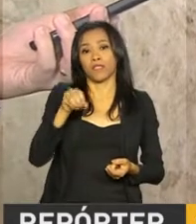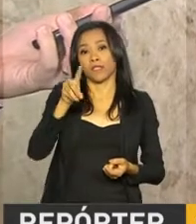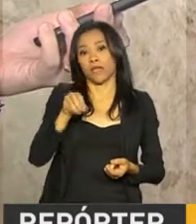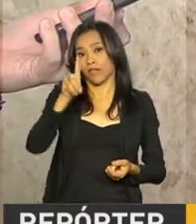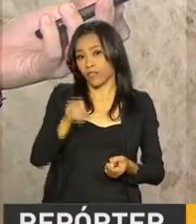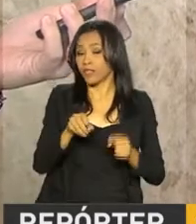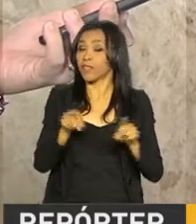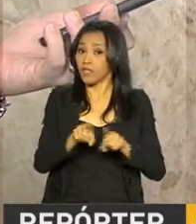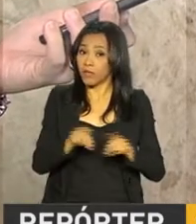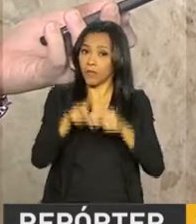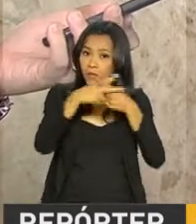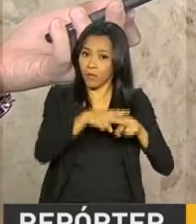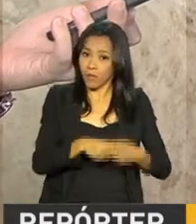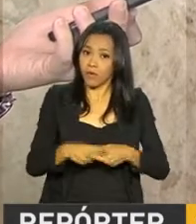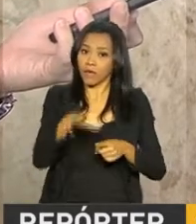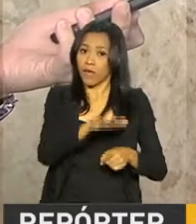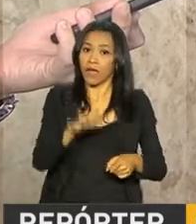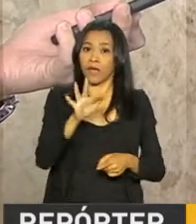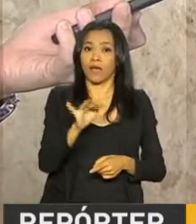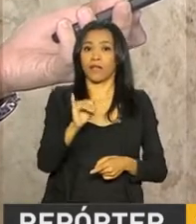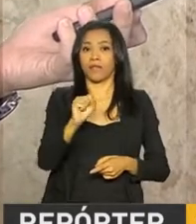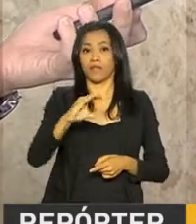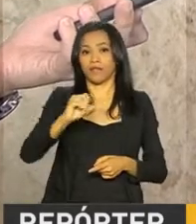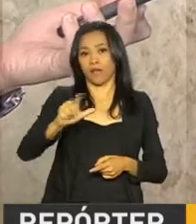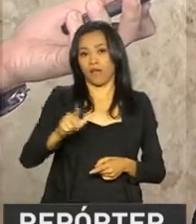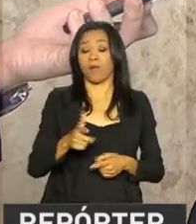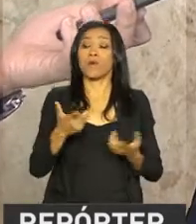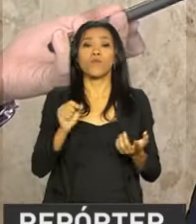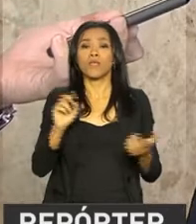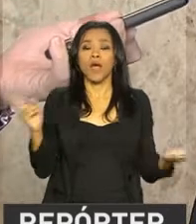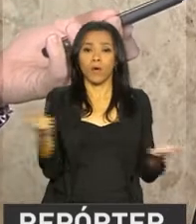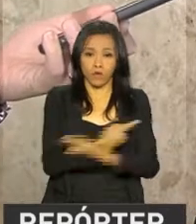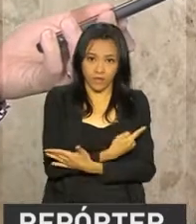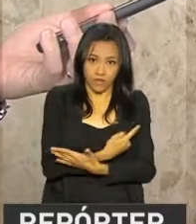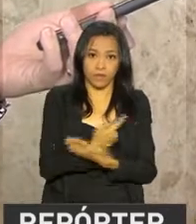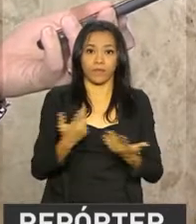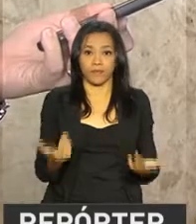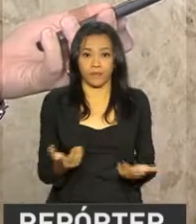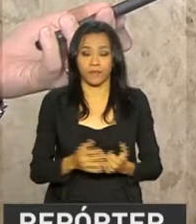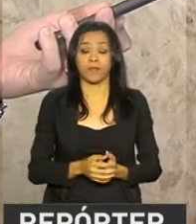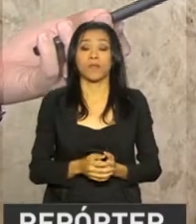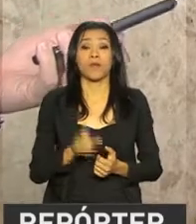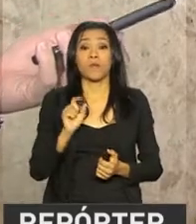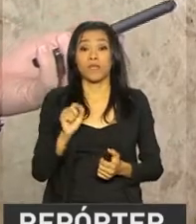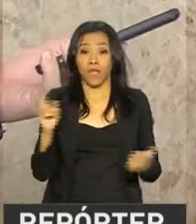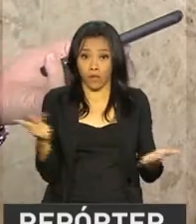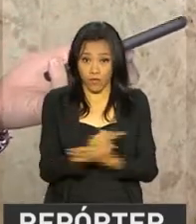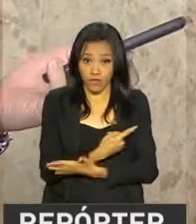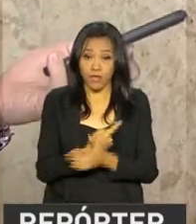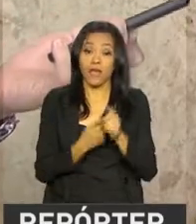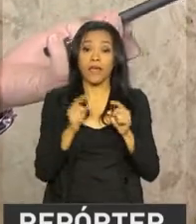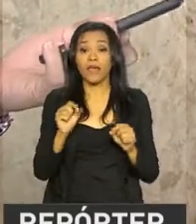e aonde nós entendemos que podemos, sim, buscar esses votos. O que está acontecendo de importante? O que está acontecendo de importante